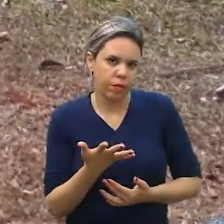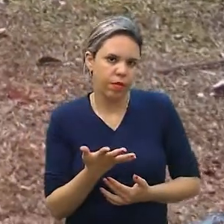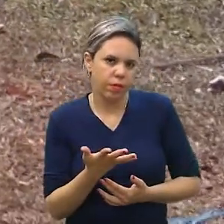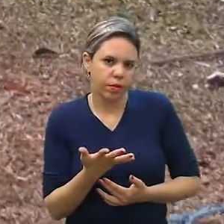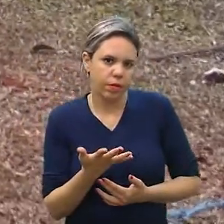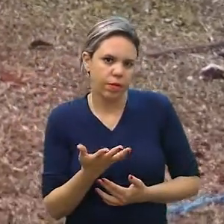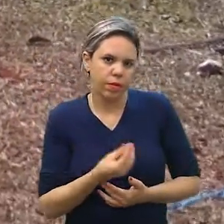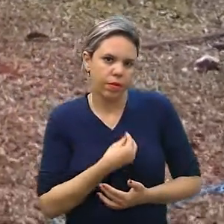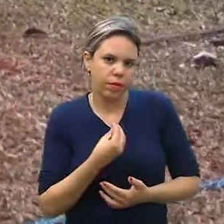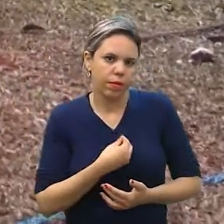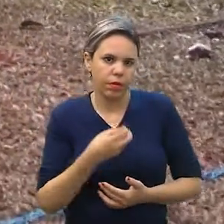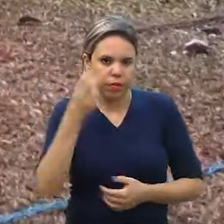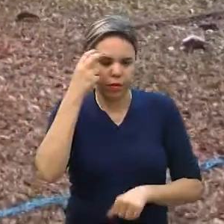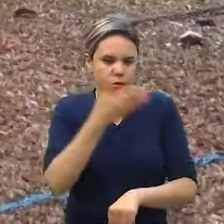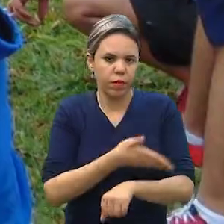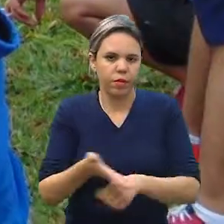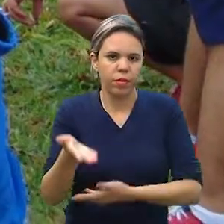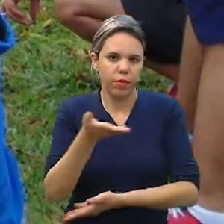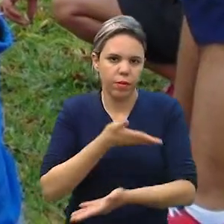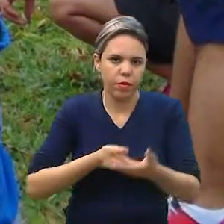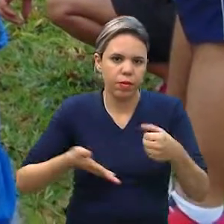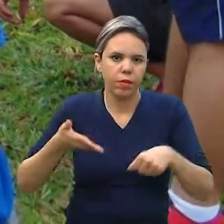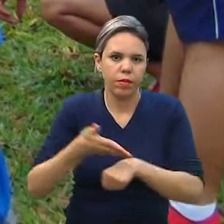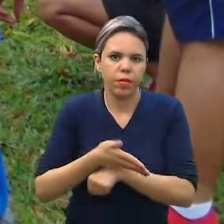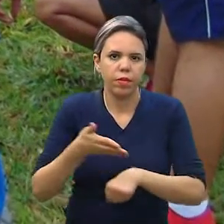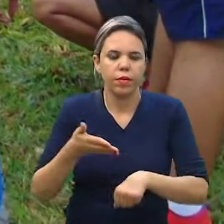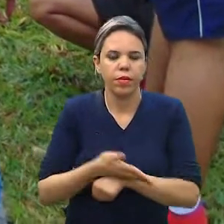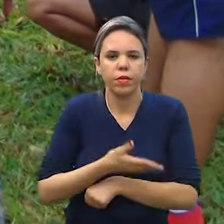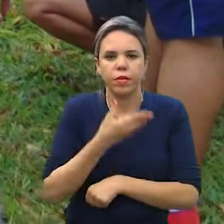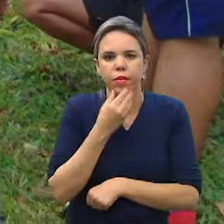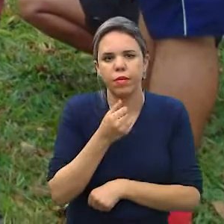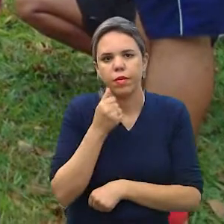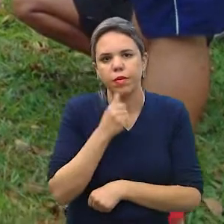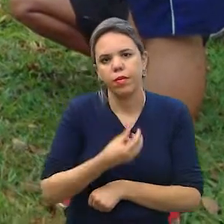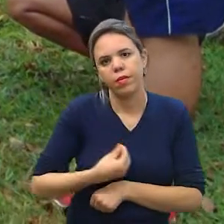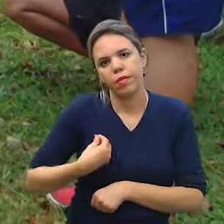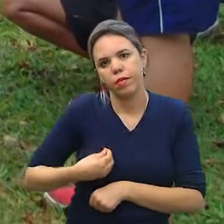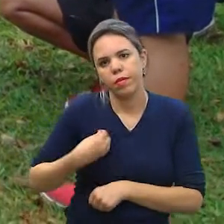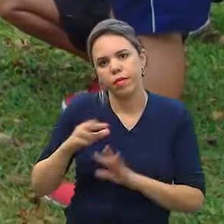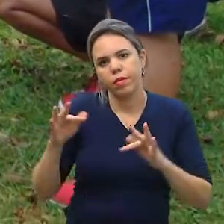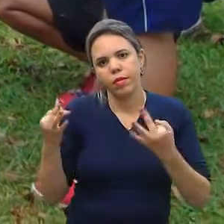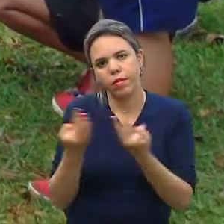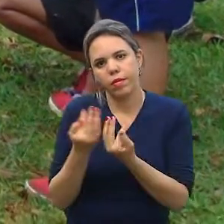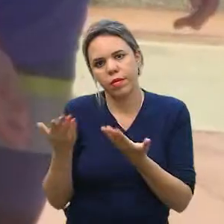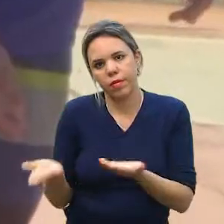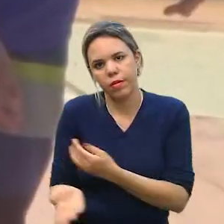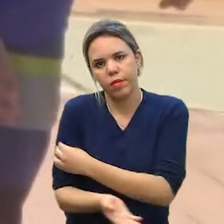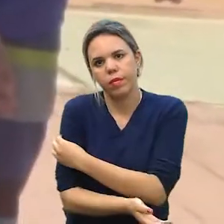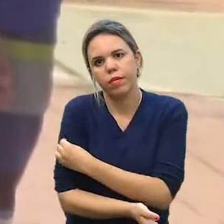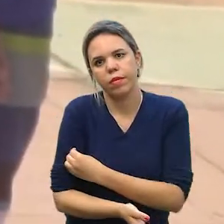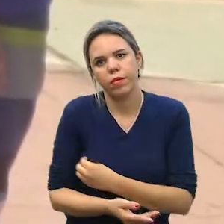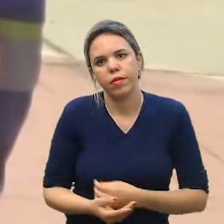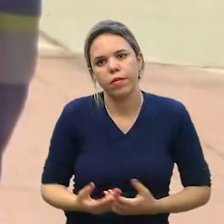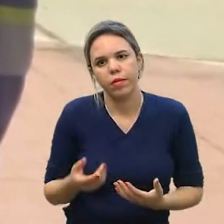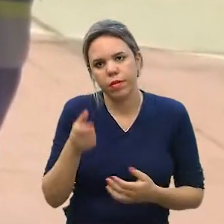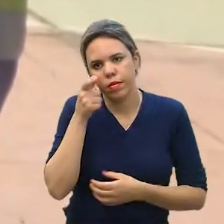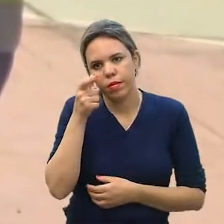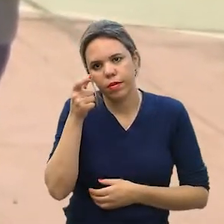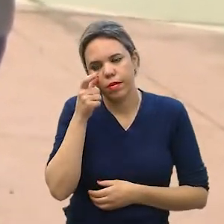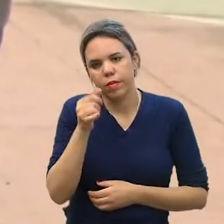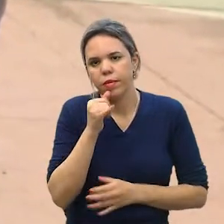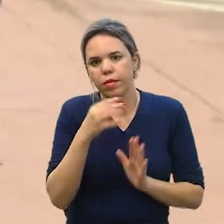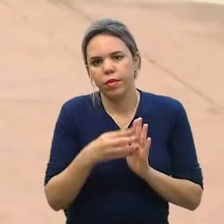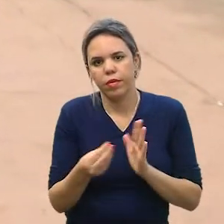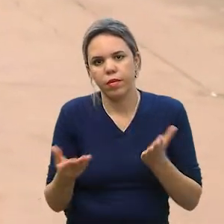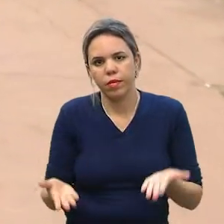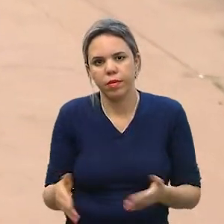do ambiente cultural e social em que ela ou ele se encontram, da família, né, daquilo que ele assiste, do exemplo que ele